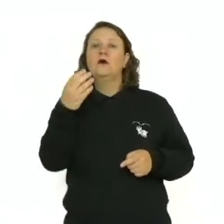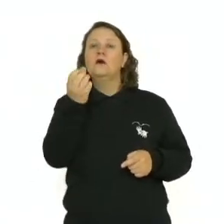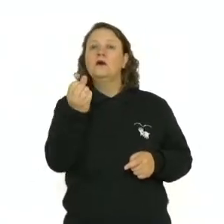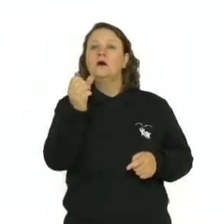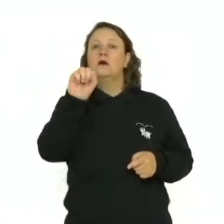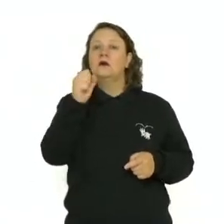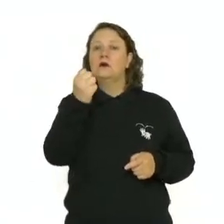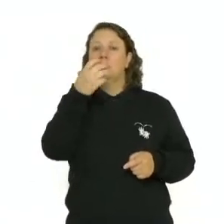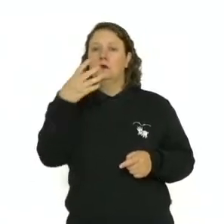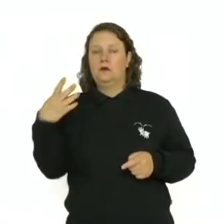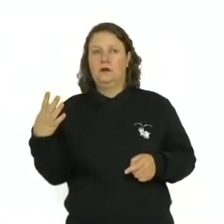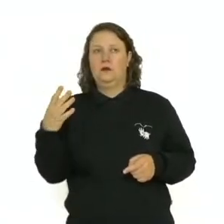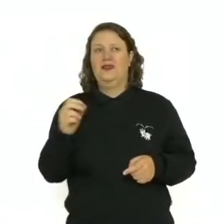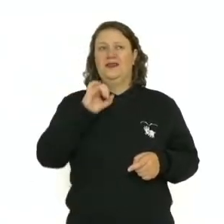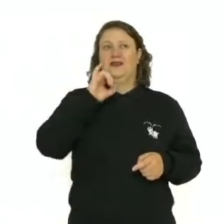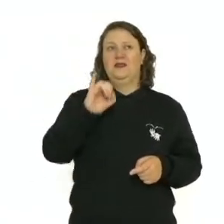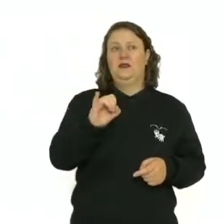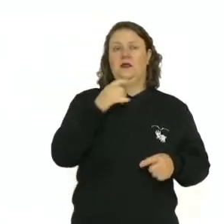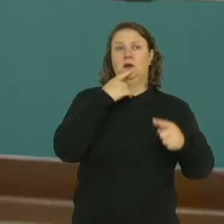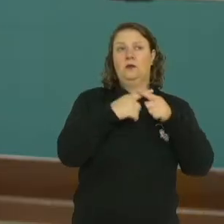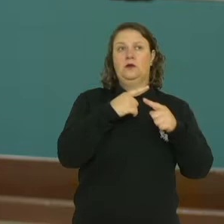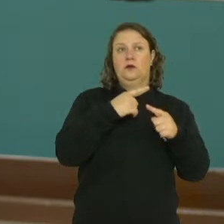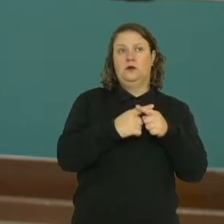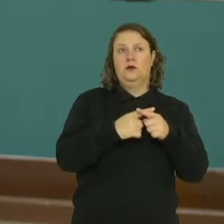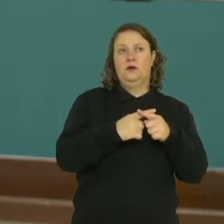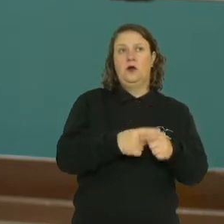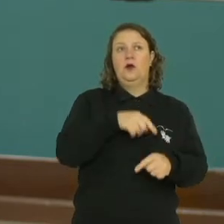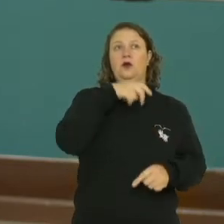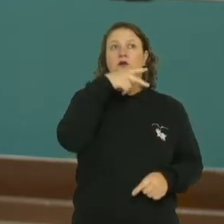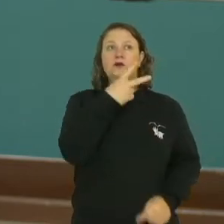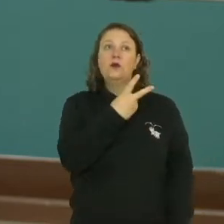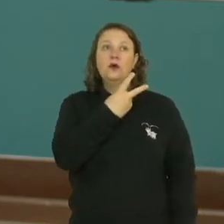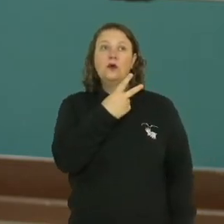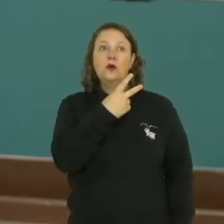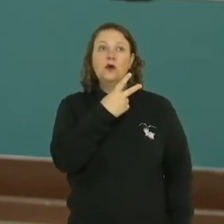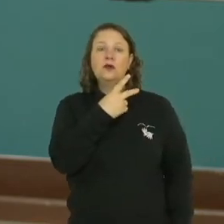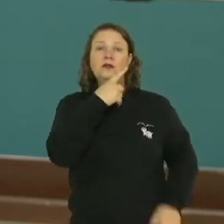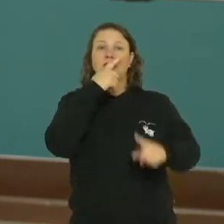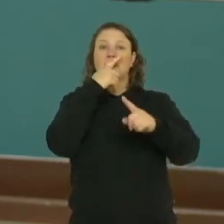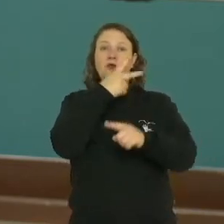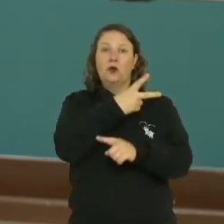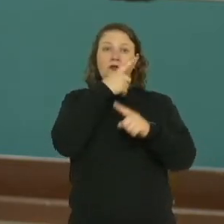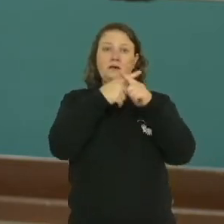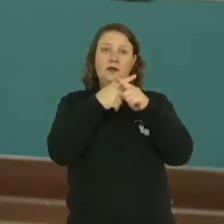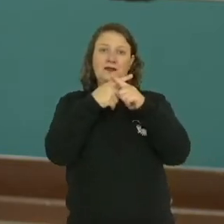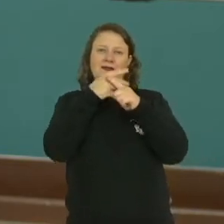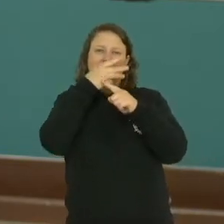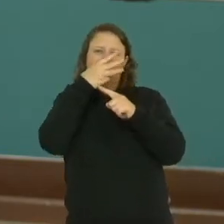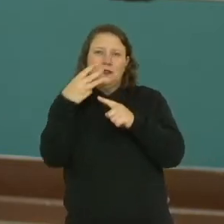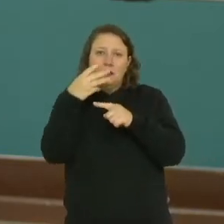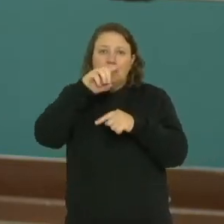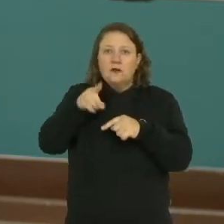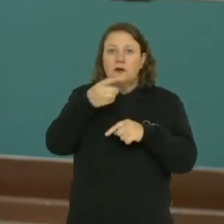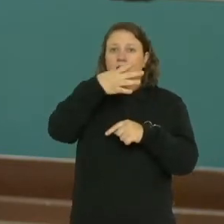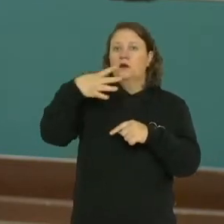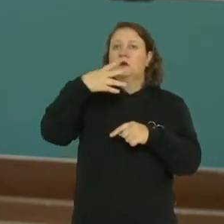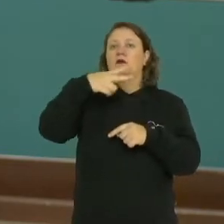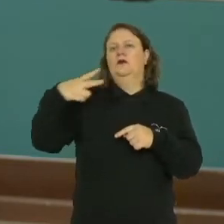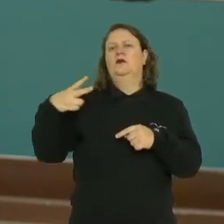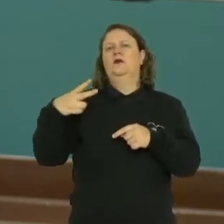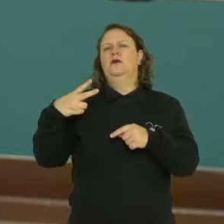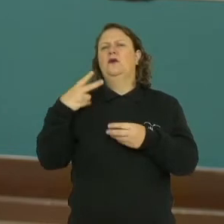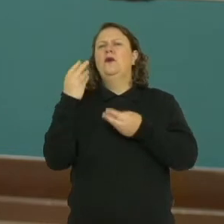684. E se eu multiplicar 2 por 3,42, o que muda? O que vai mudar no resultado aqui, nessas